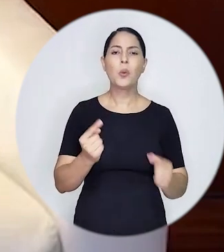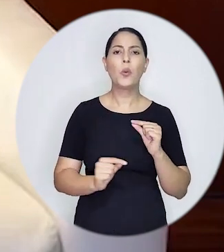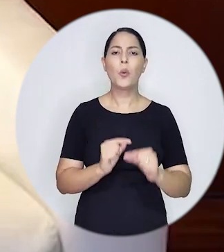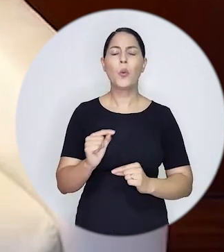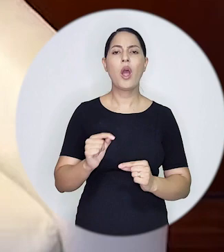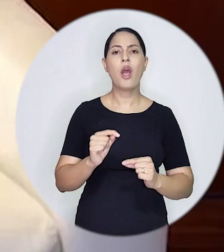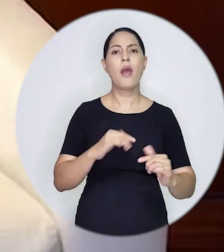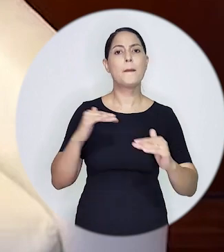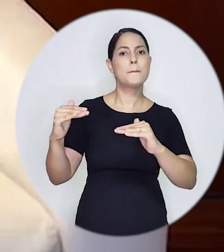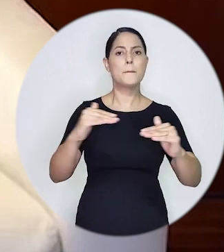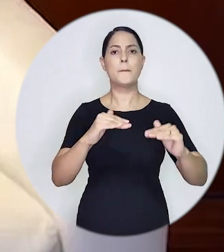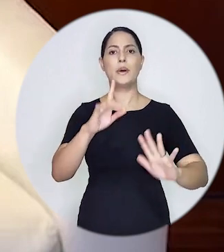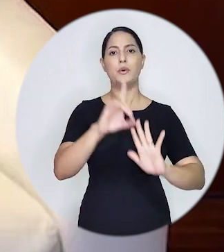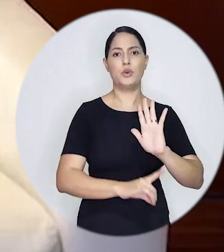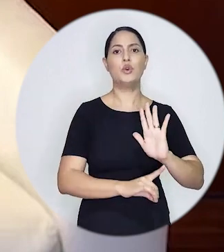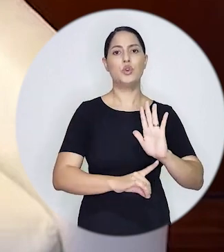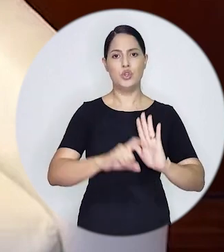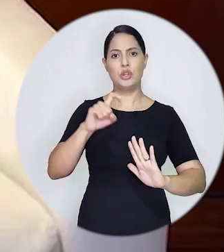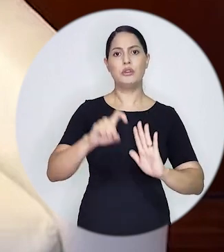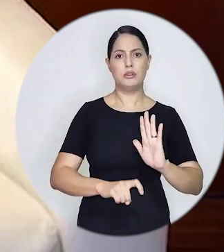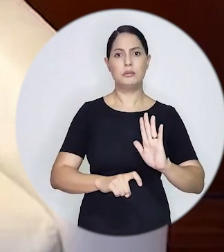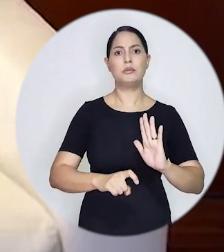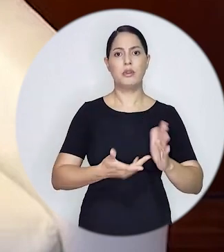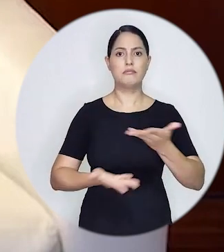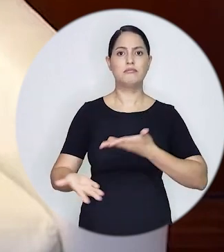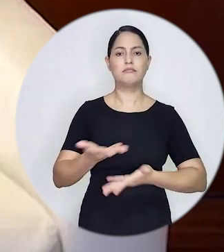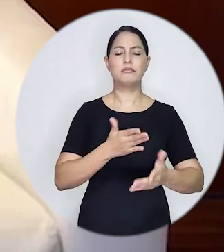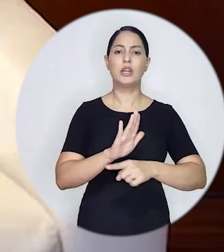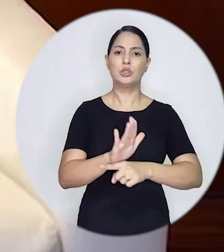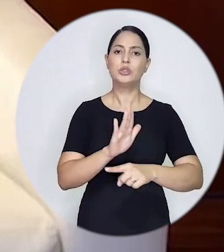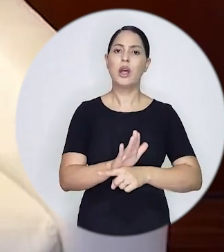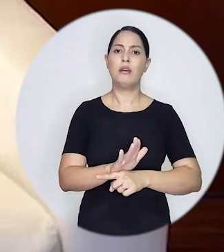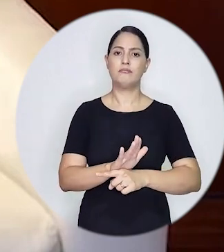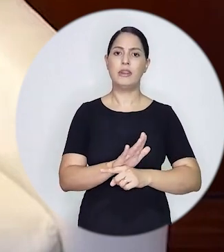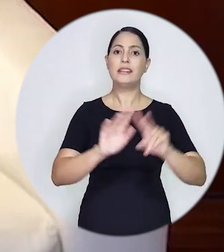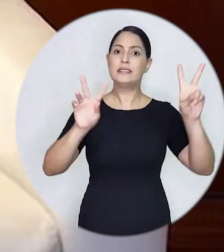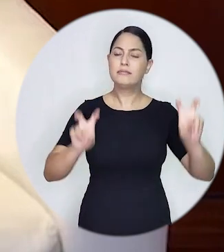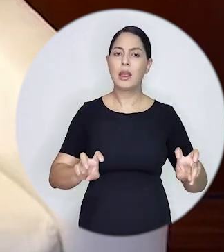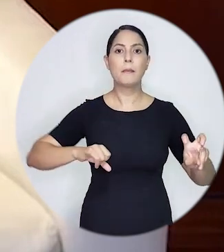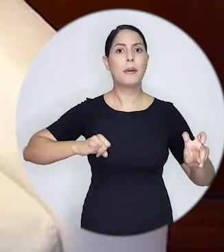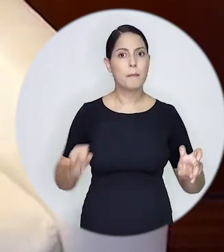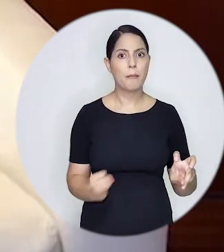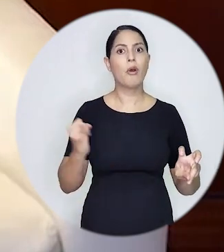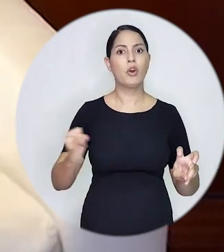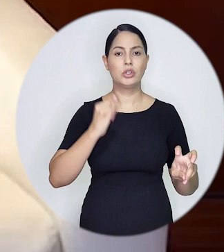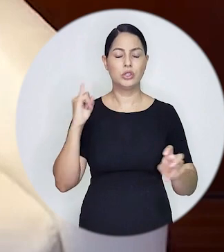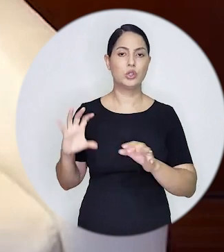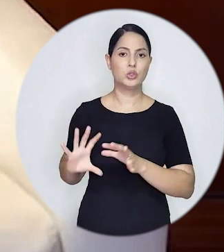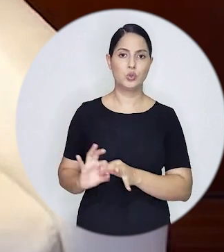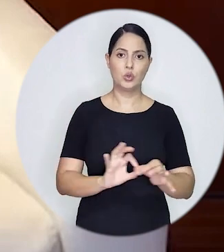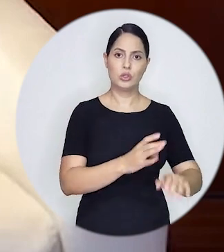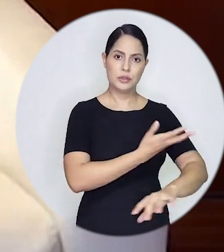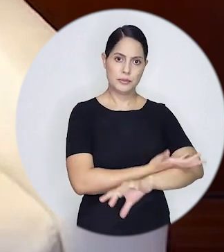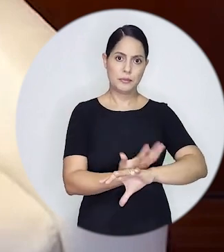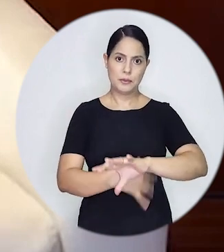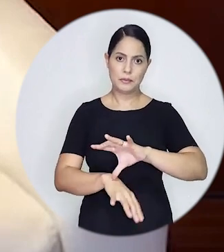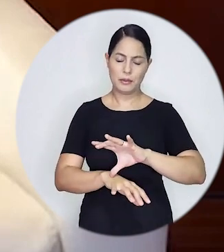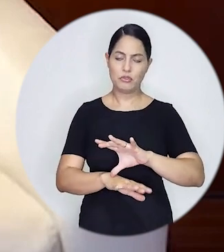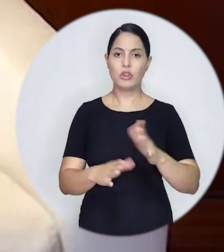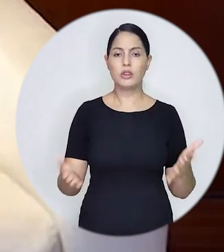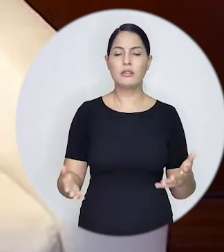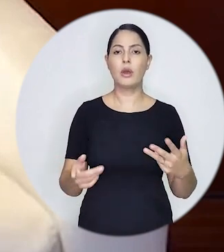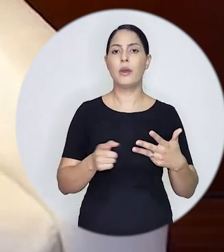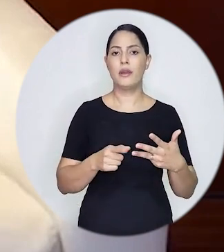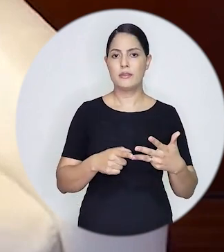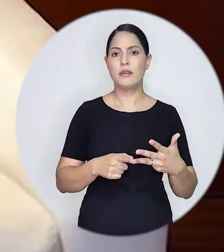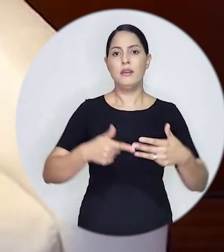dedicar este tópico final para a questão do direito ambiental tributário e tópicos de